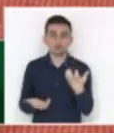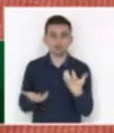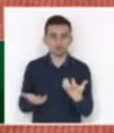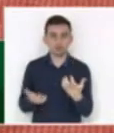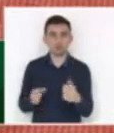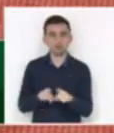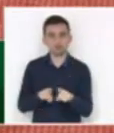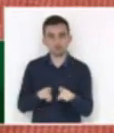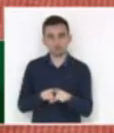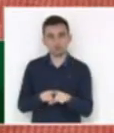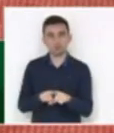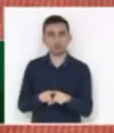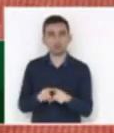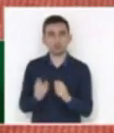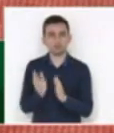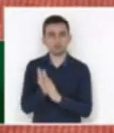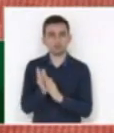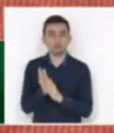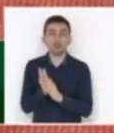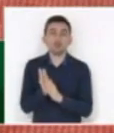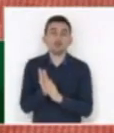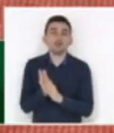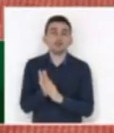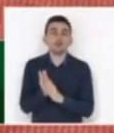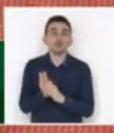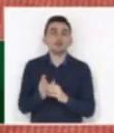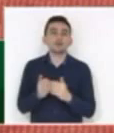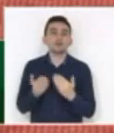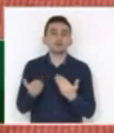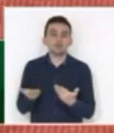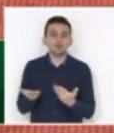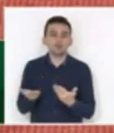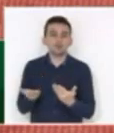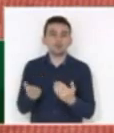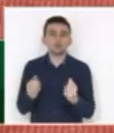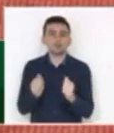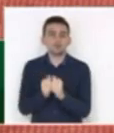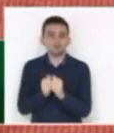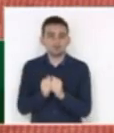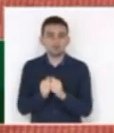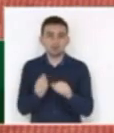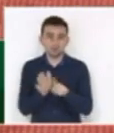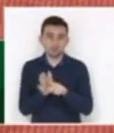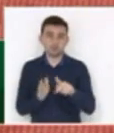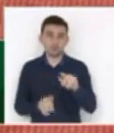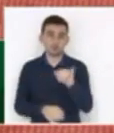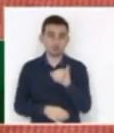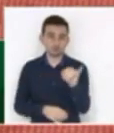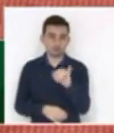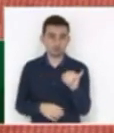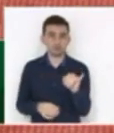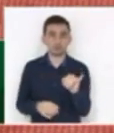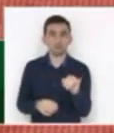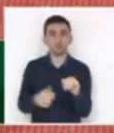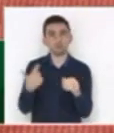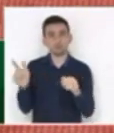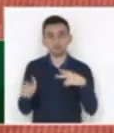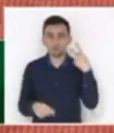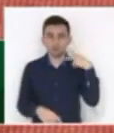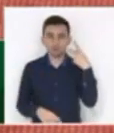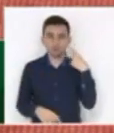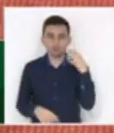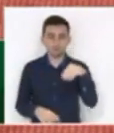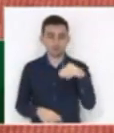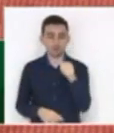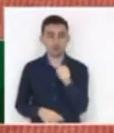Itajaí, juntamente com o secretário e vereador, o Maicon, secretário